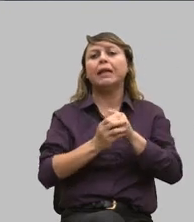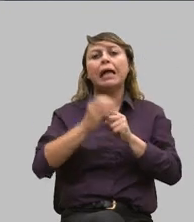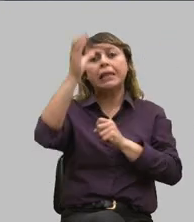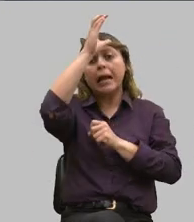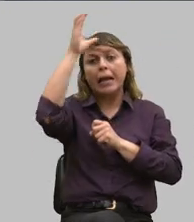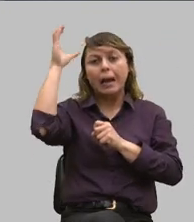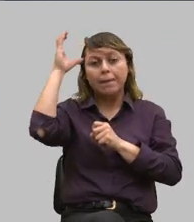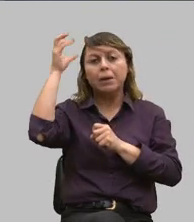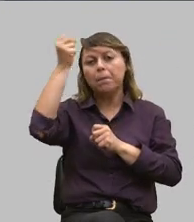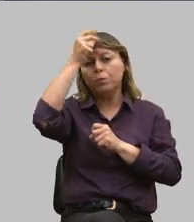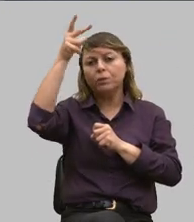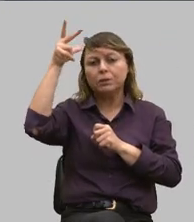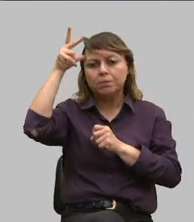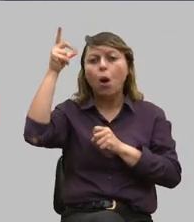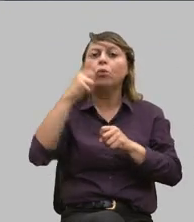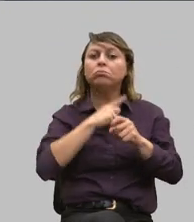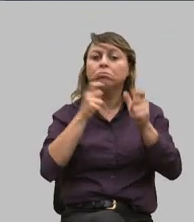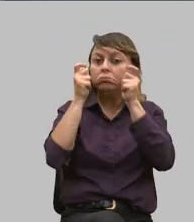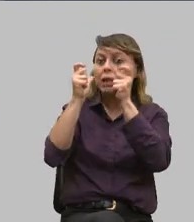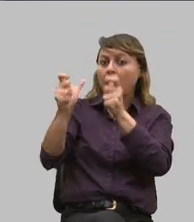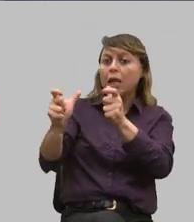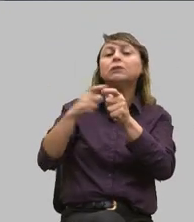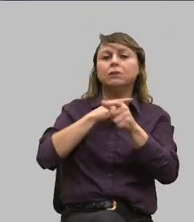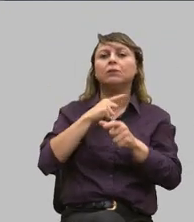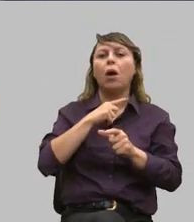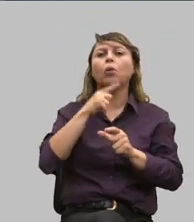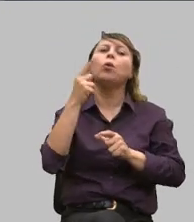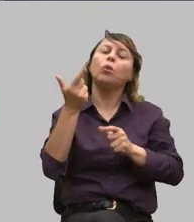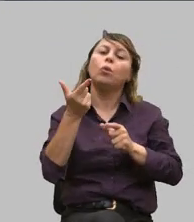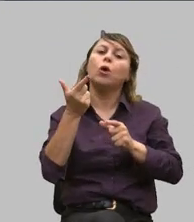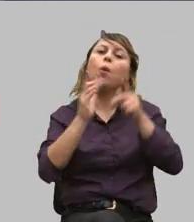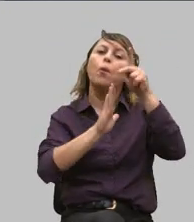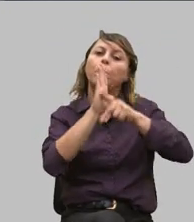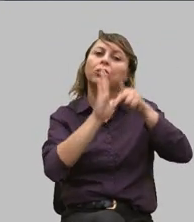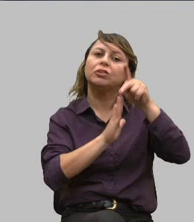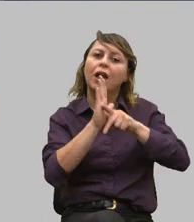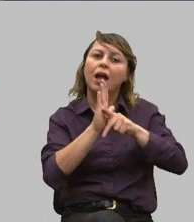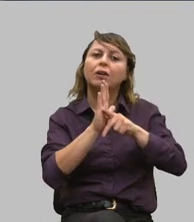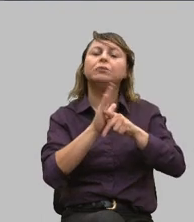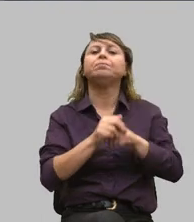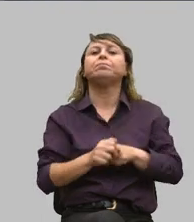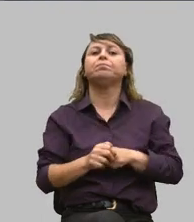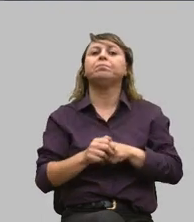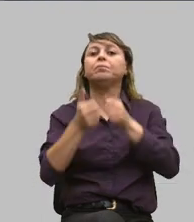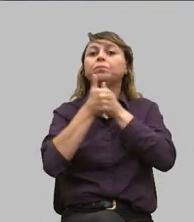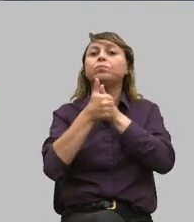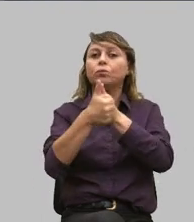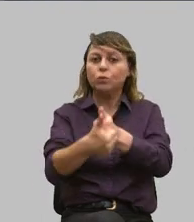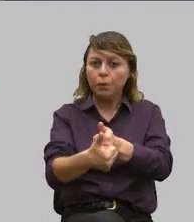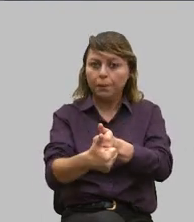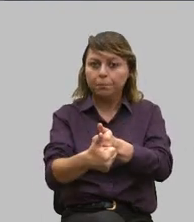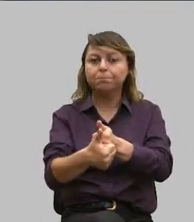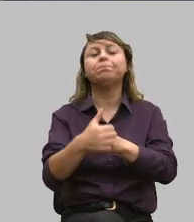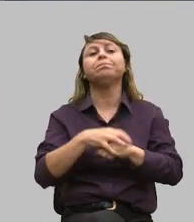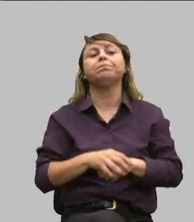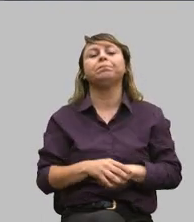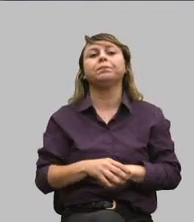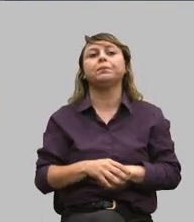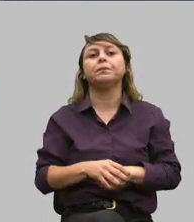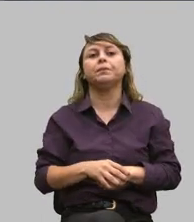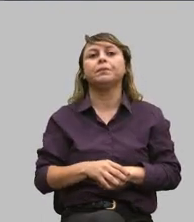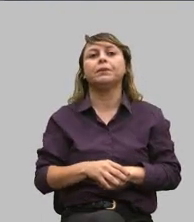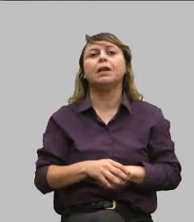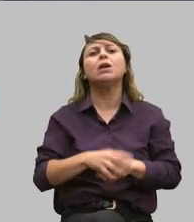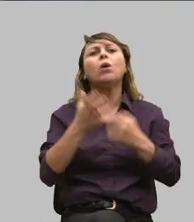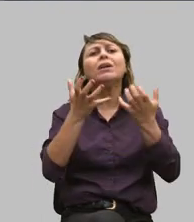interessaram por esse projeto especialmente os que acompanham lá o partido novo né e eu fiquei